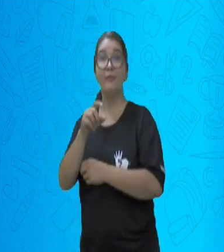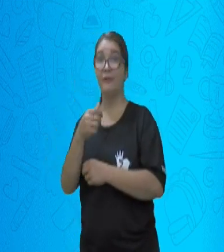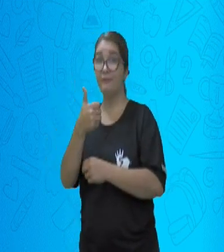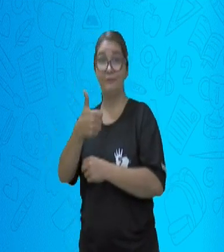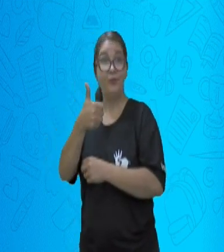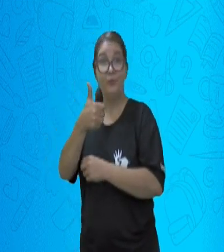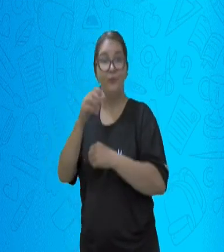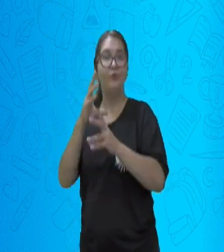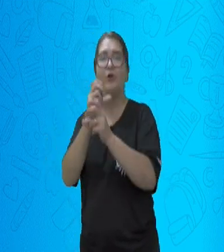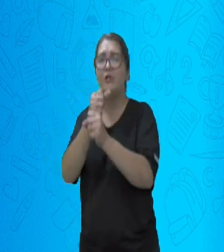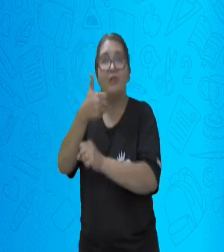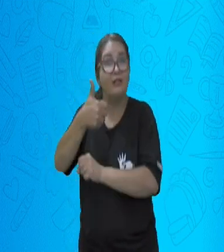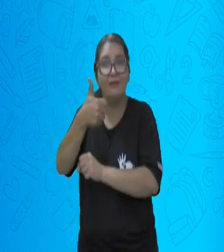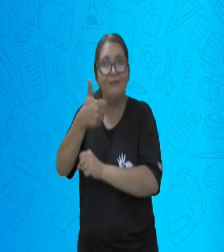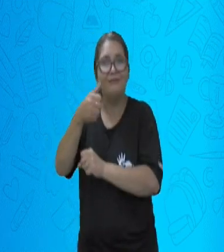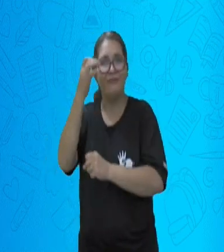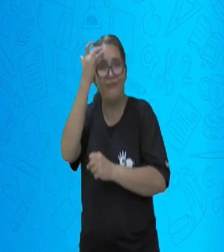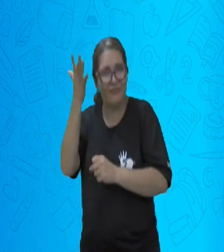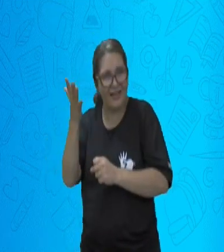3.532 menos